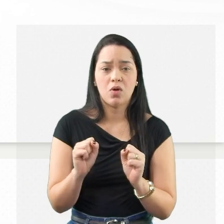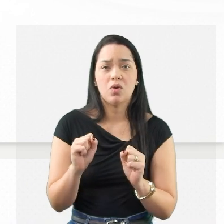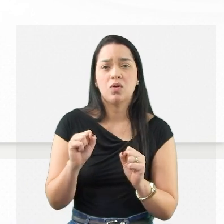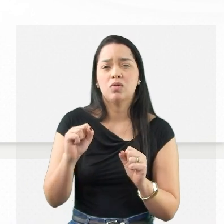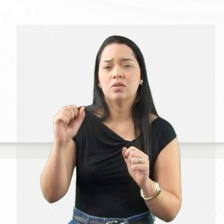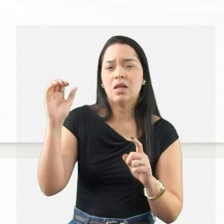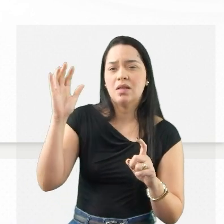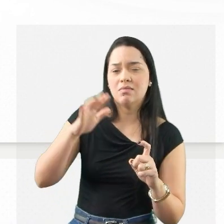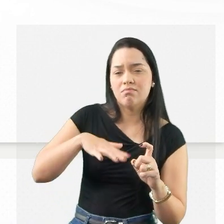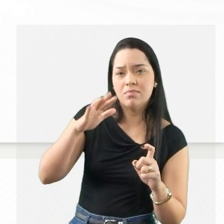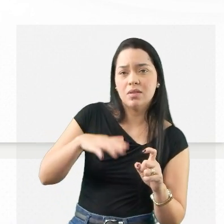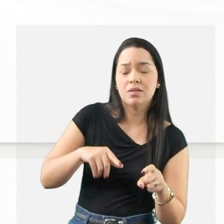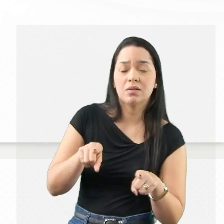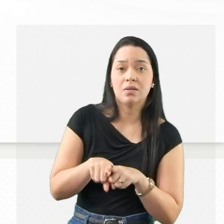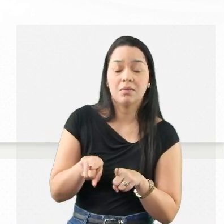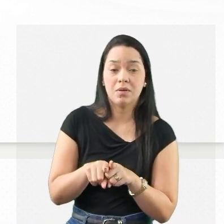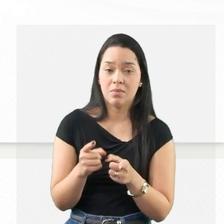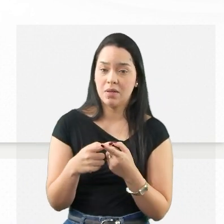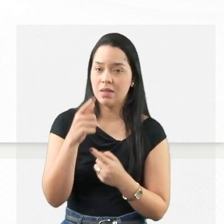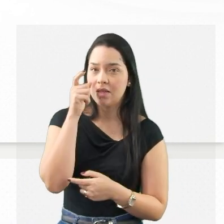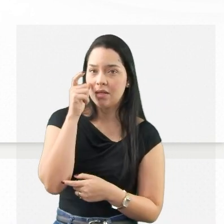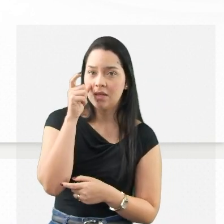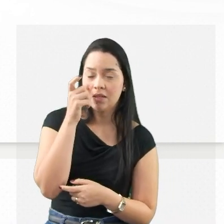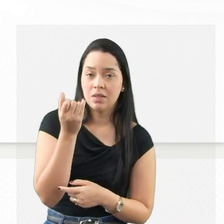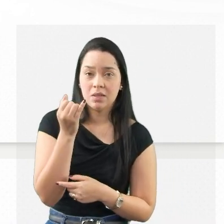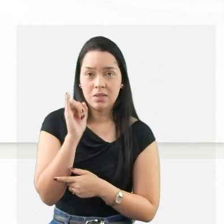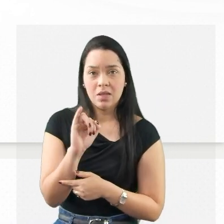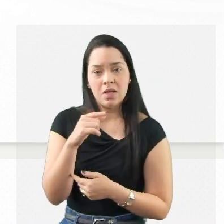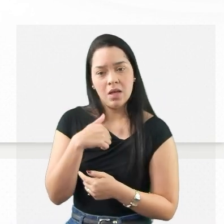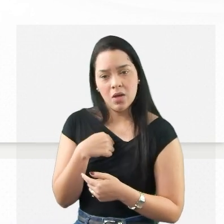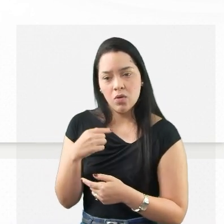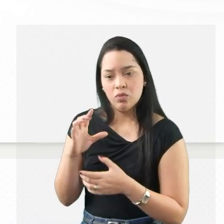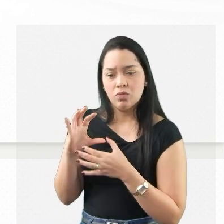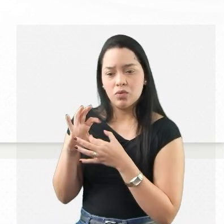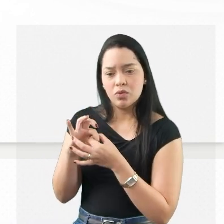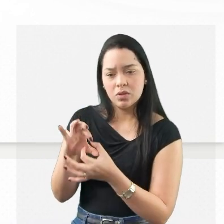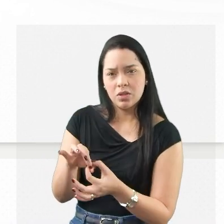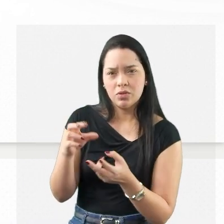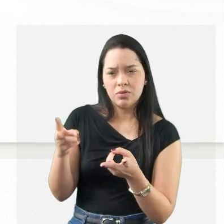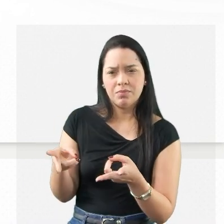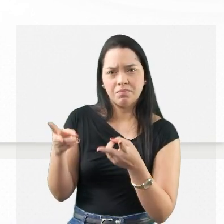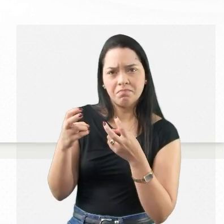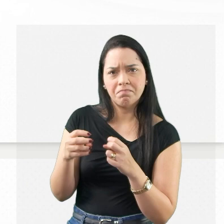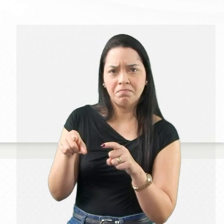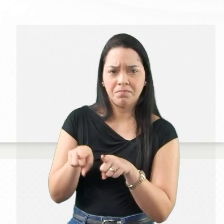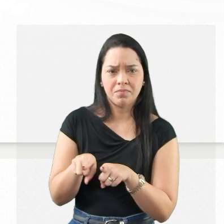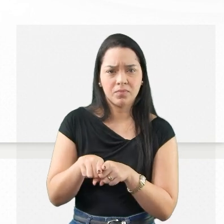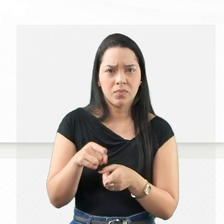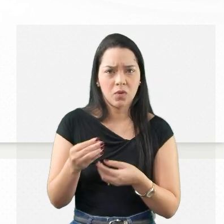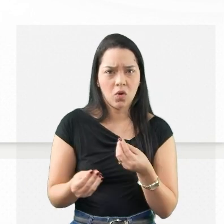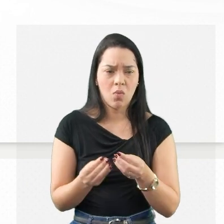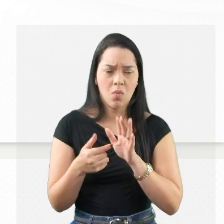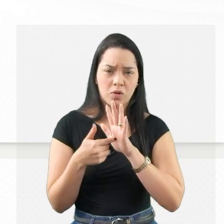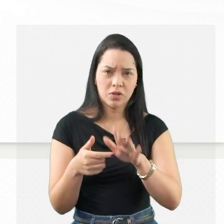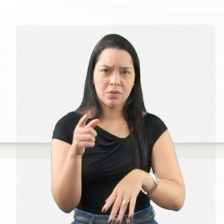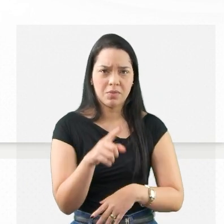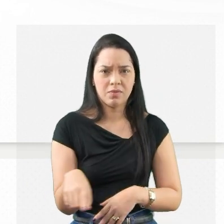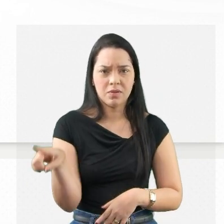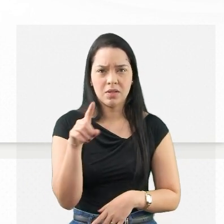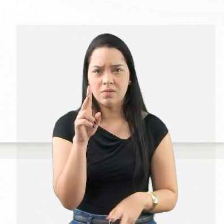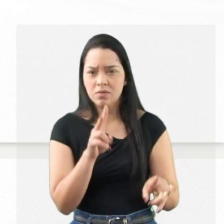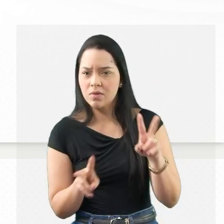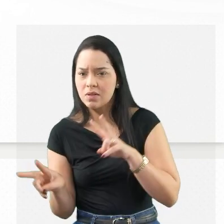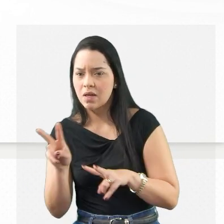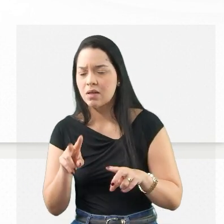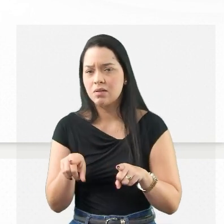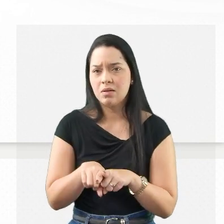e mitos. Isso é interessante porque se eu estou no contexto em que eu vou olhar esses folhetinhos, conforme eu mostrei para vocês visualizaram, e eu